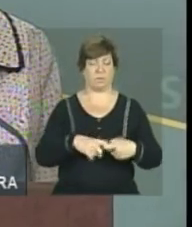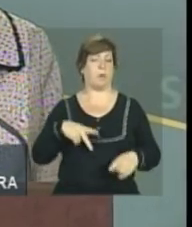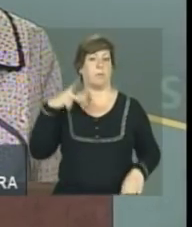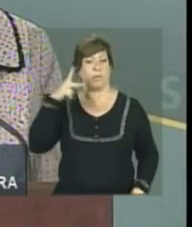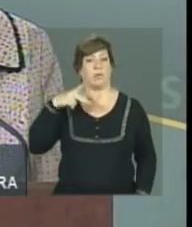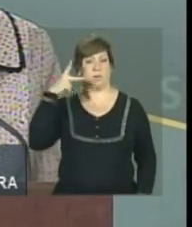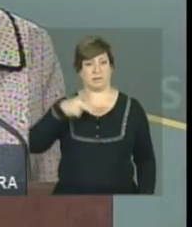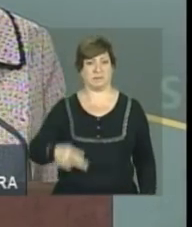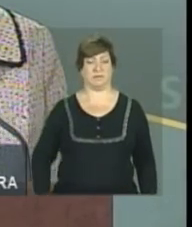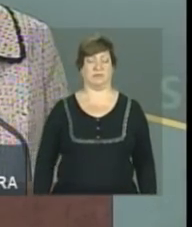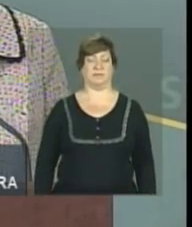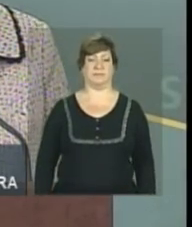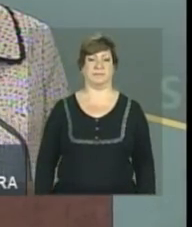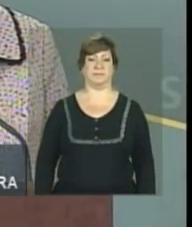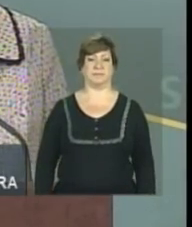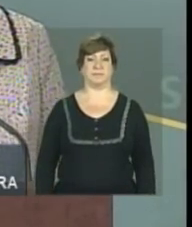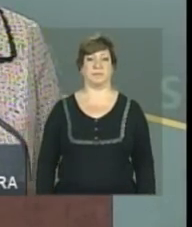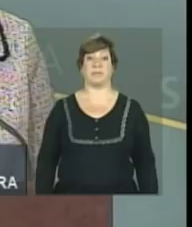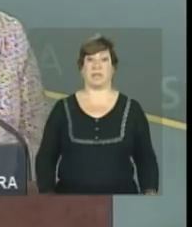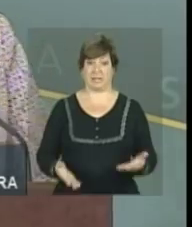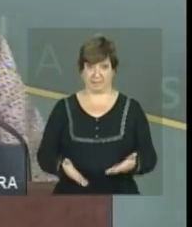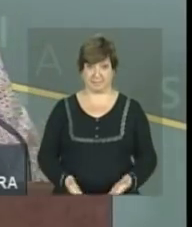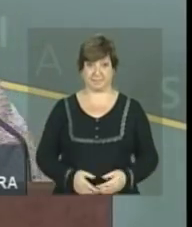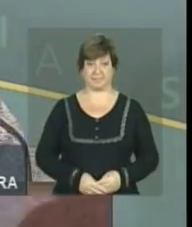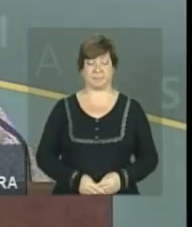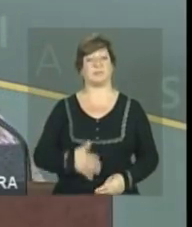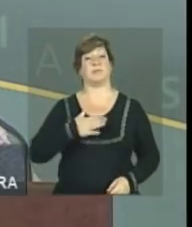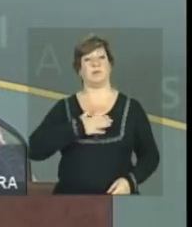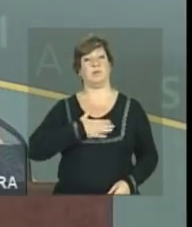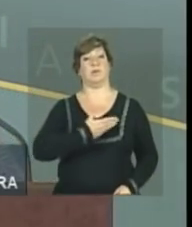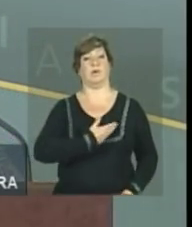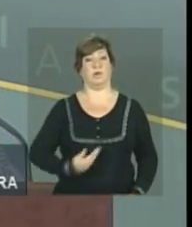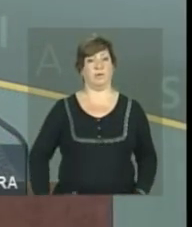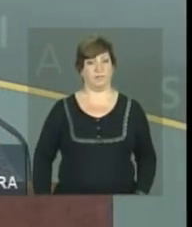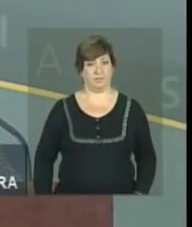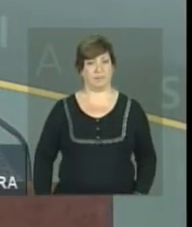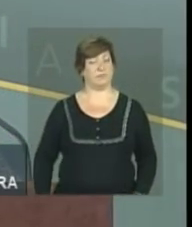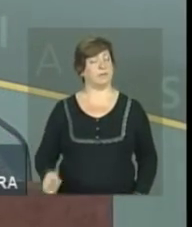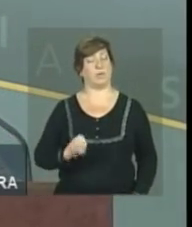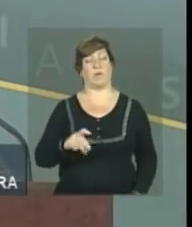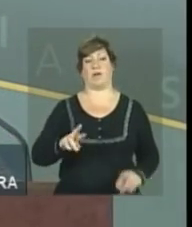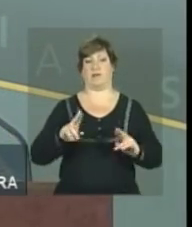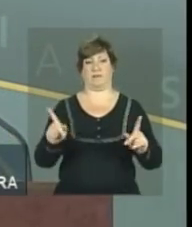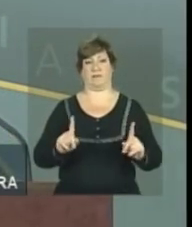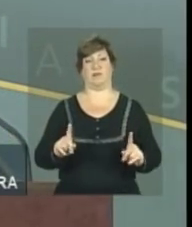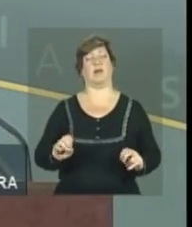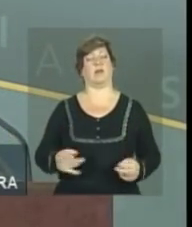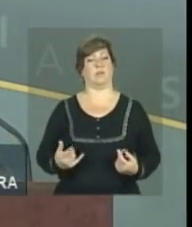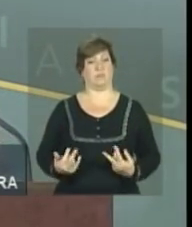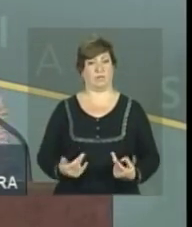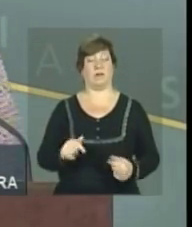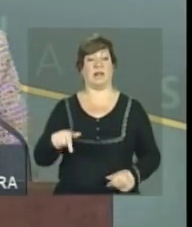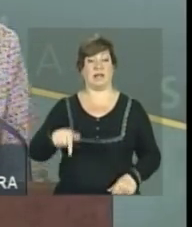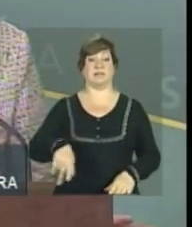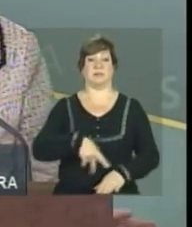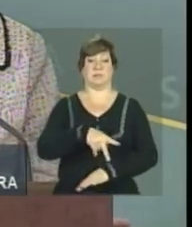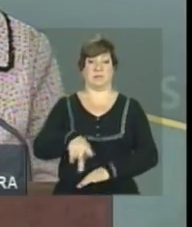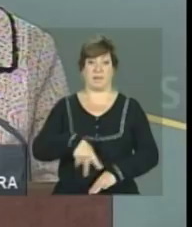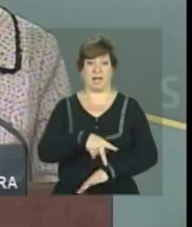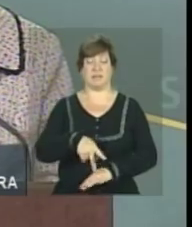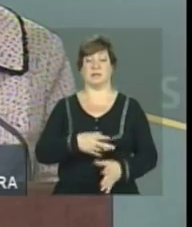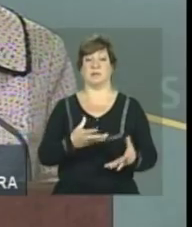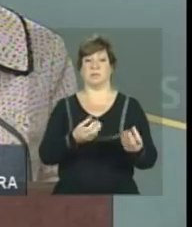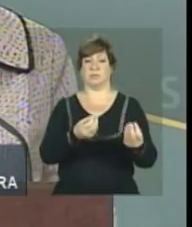políticas. Nisso, o meu governo não é diferente. Esse é um país